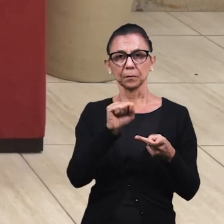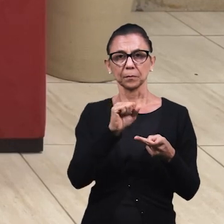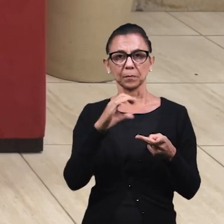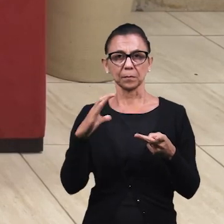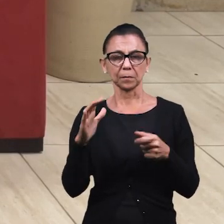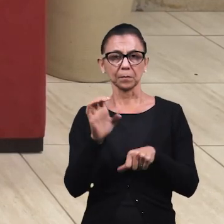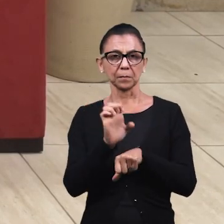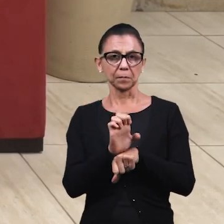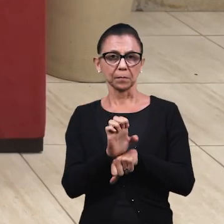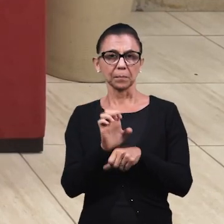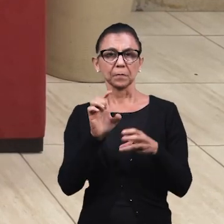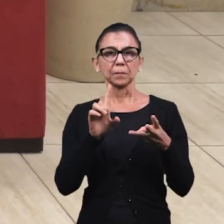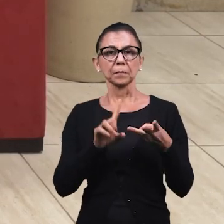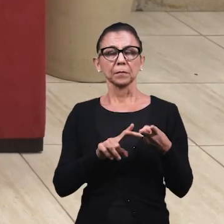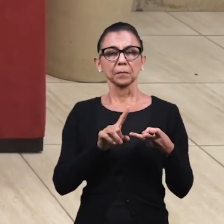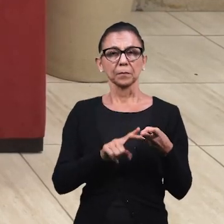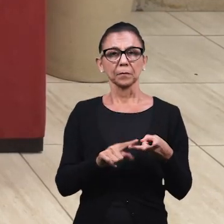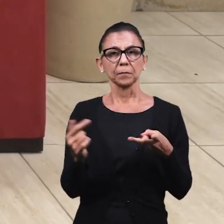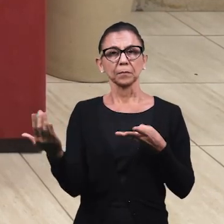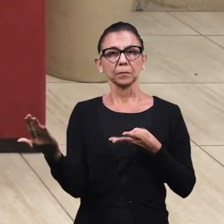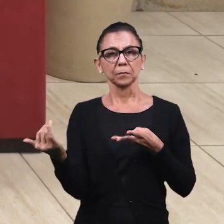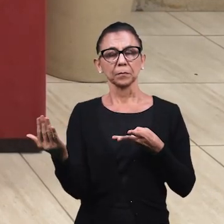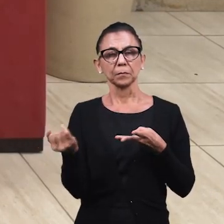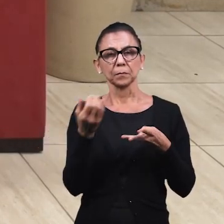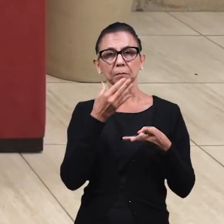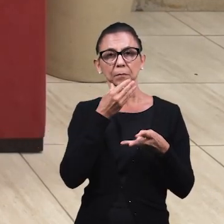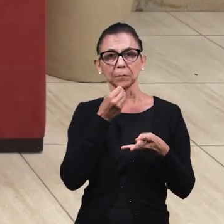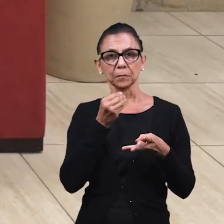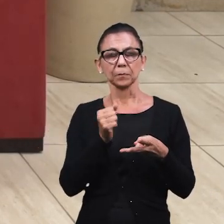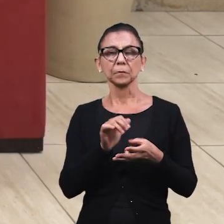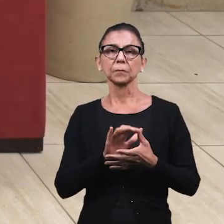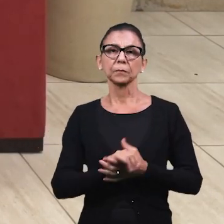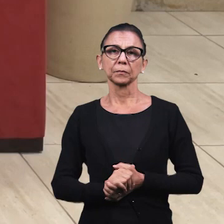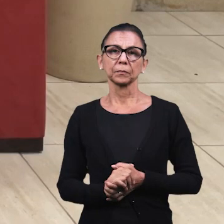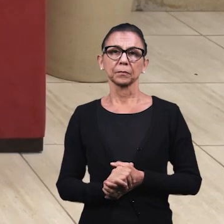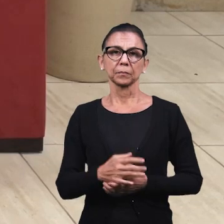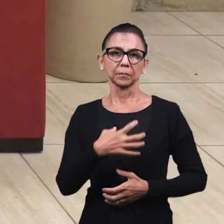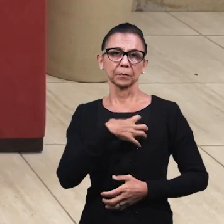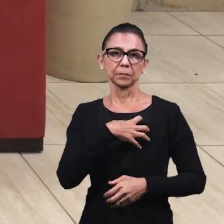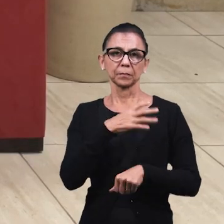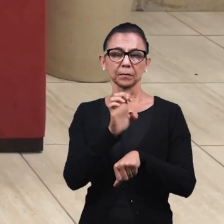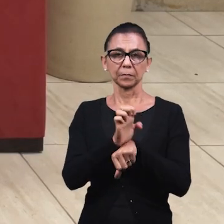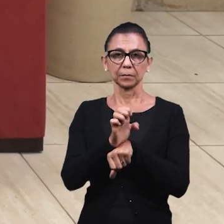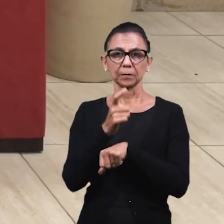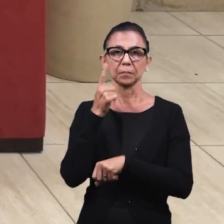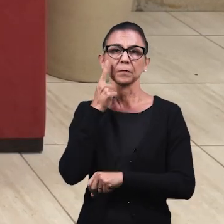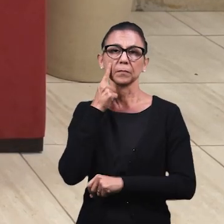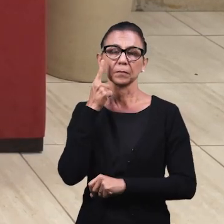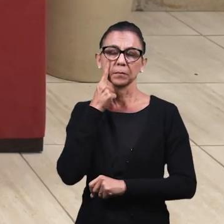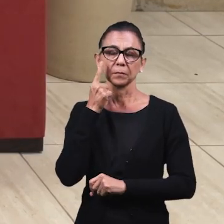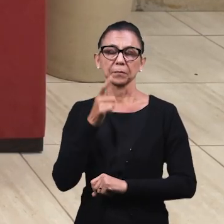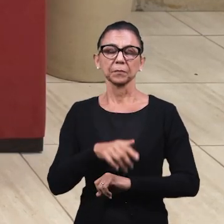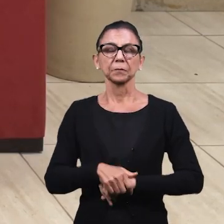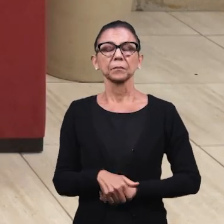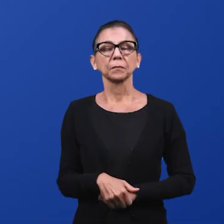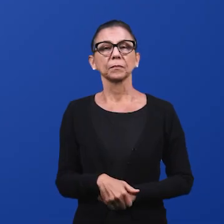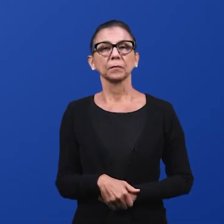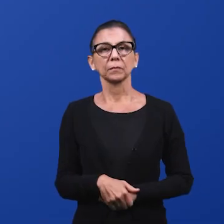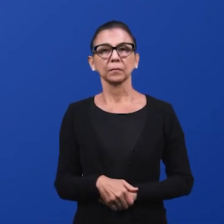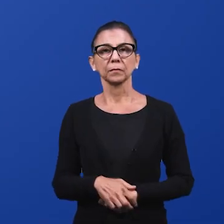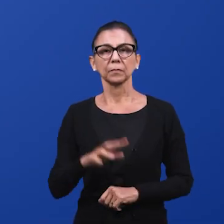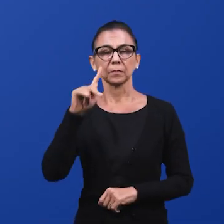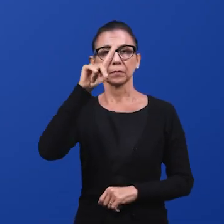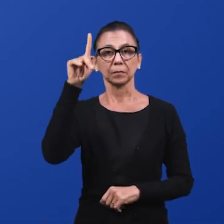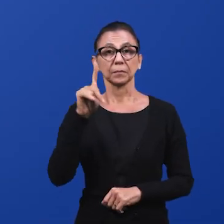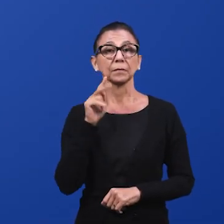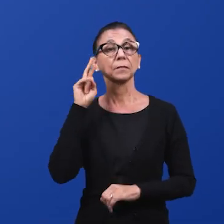Santa Catarina, o jovem Patrick Teixeira de Catité, da Bahia. Vamos prestar bem atenção. A